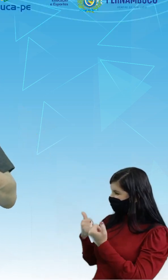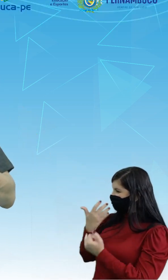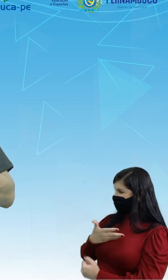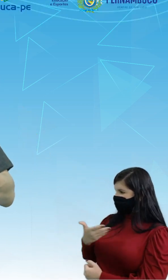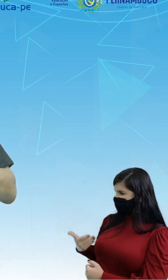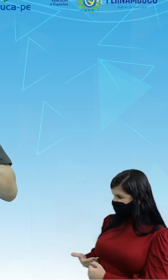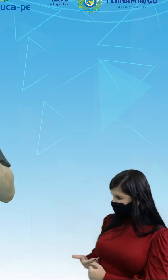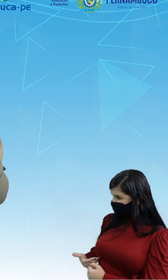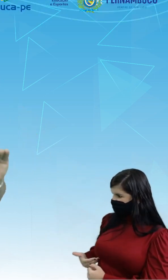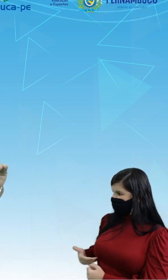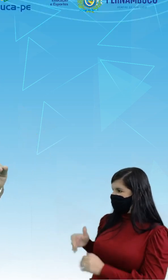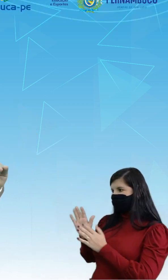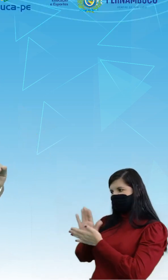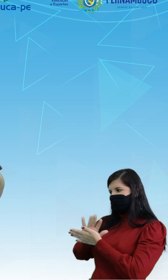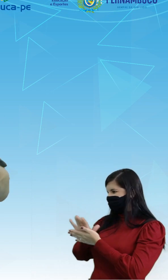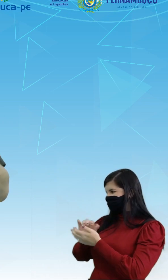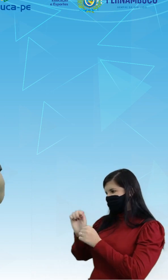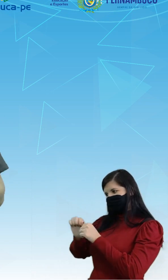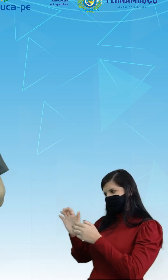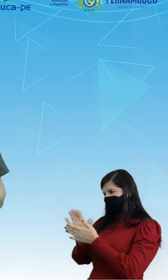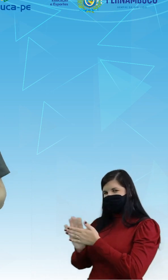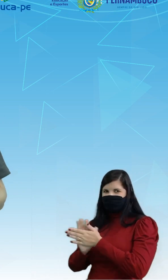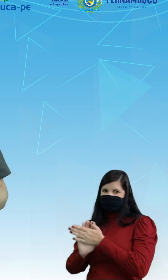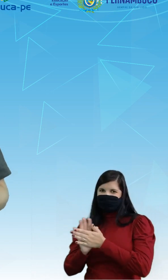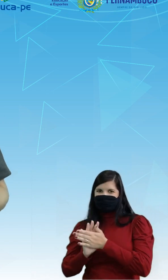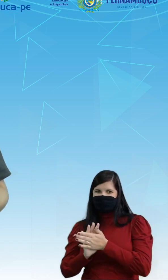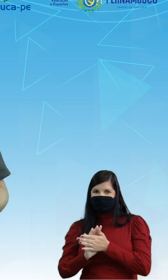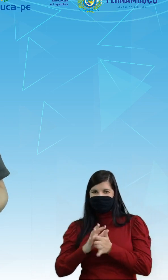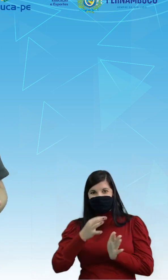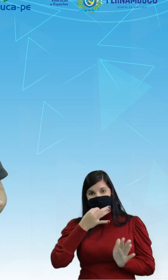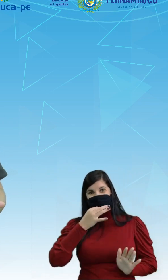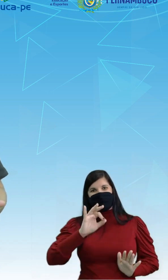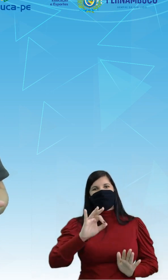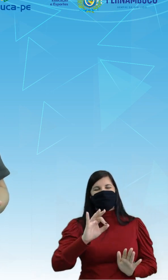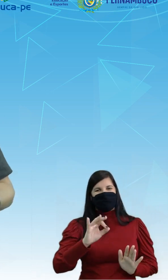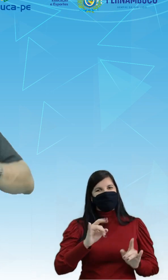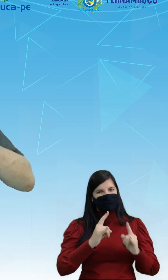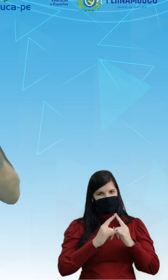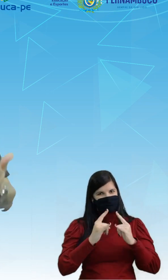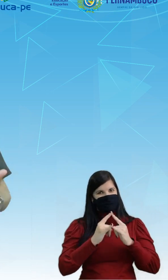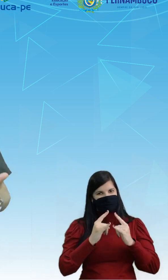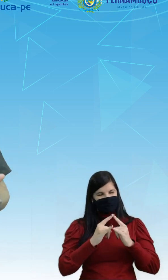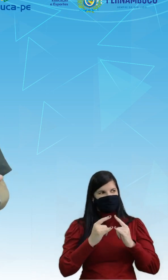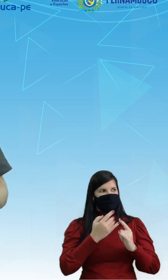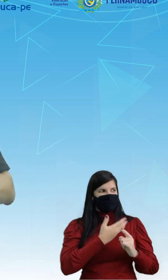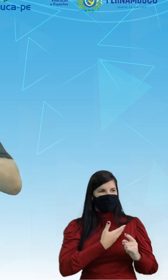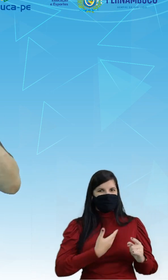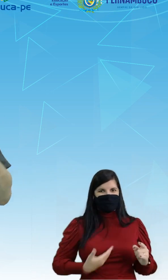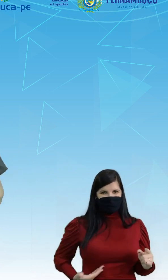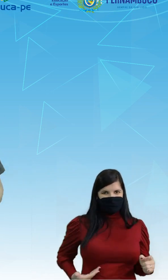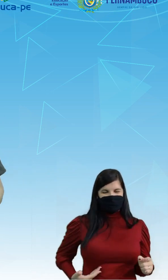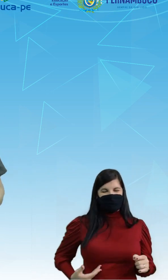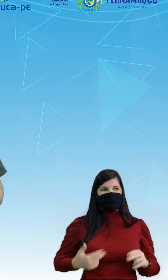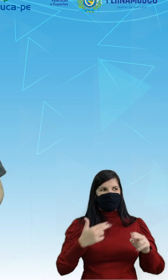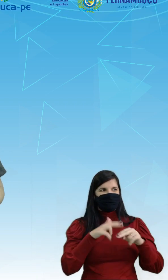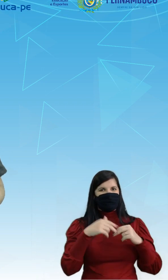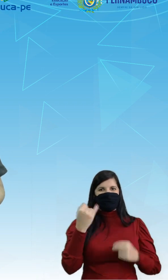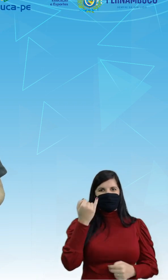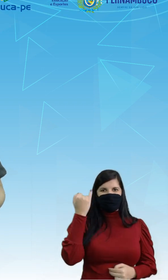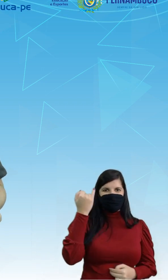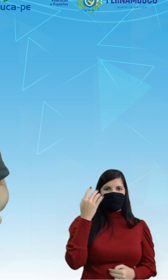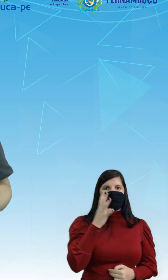de governo, vamos fazer nada. Isso é uma crítica à instituição, há uma crítica. Então é importante